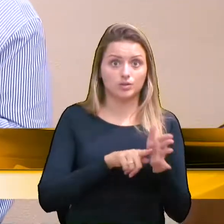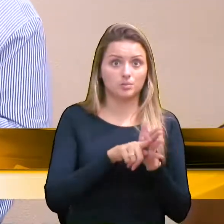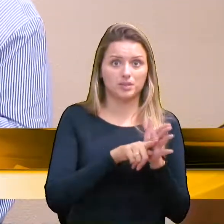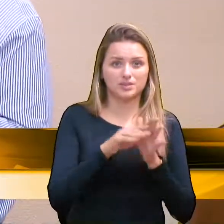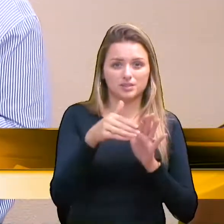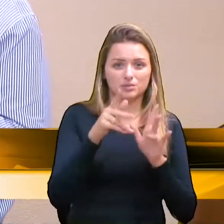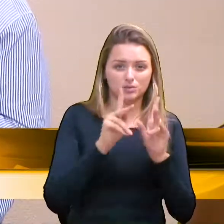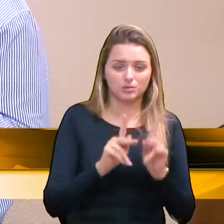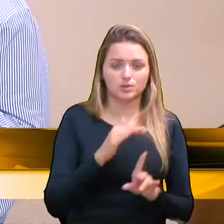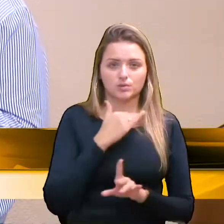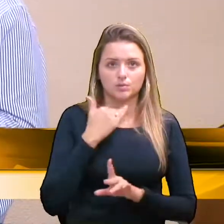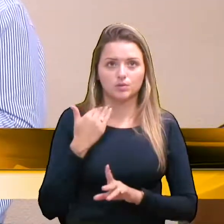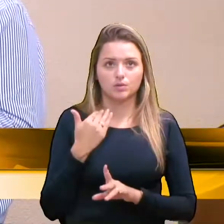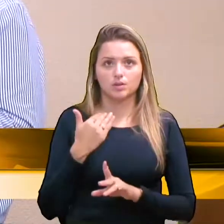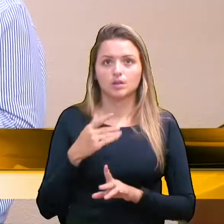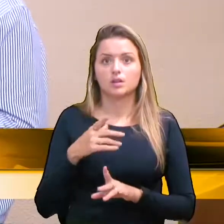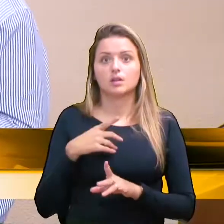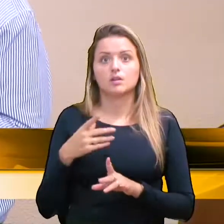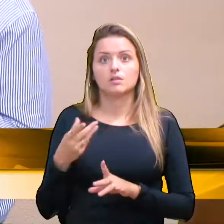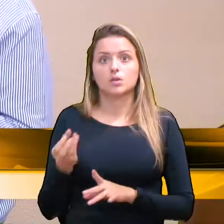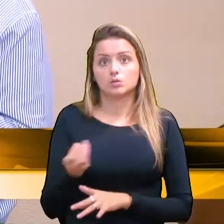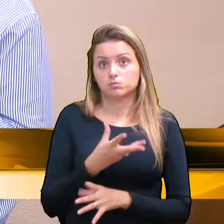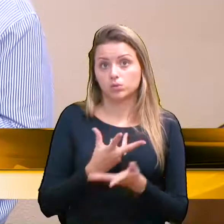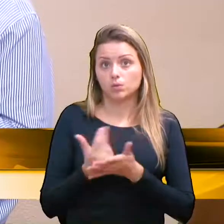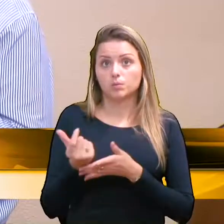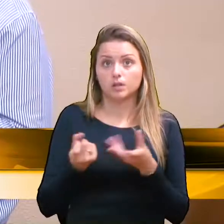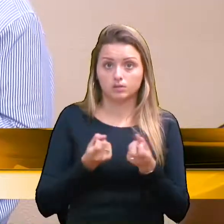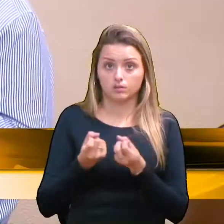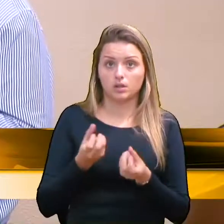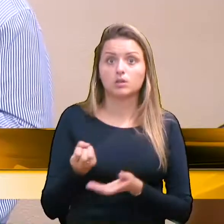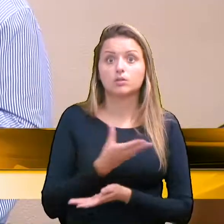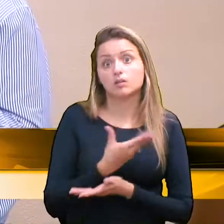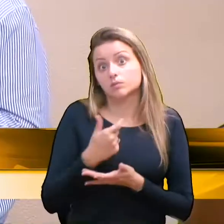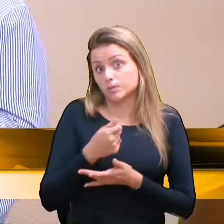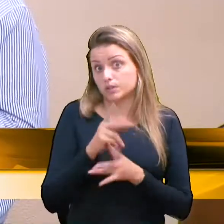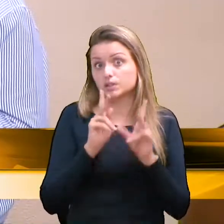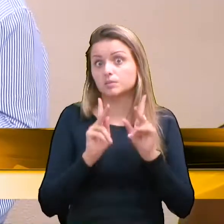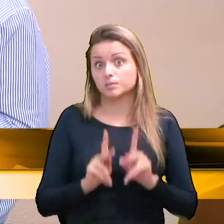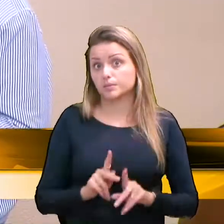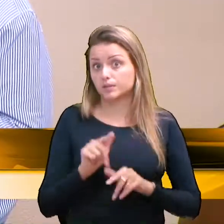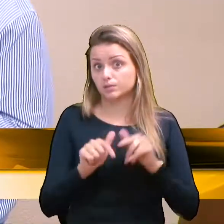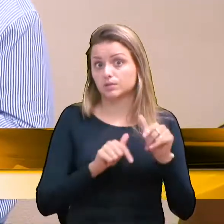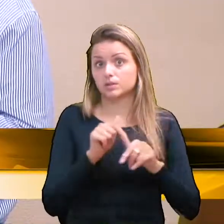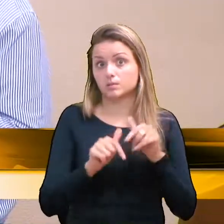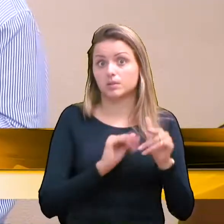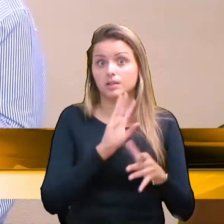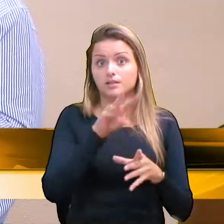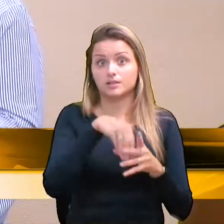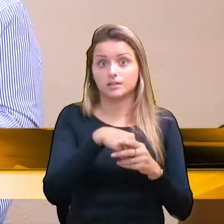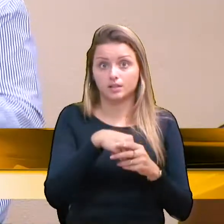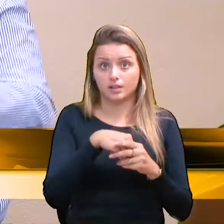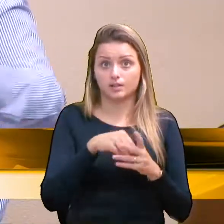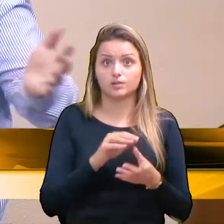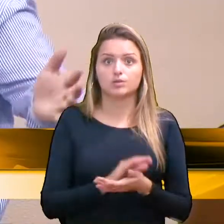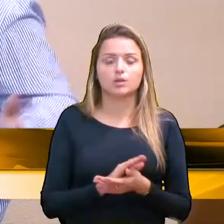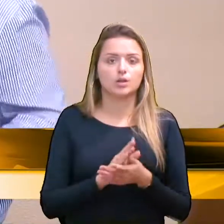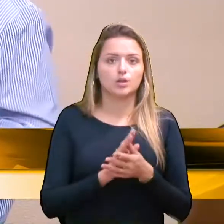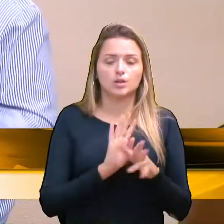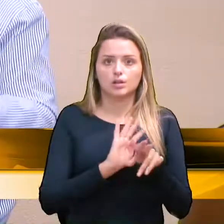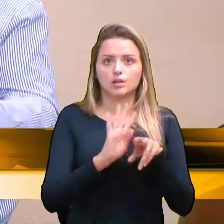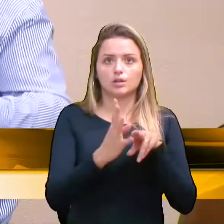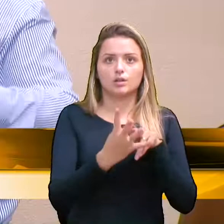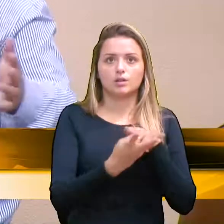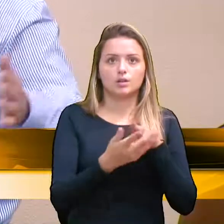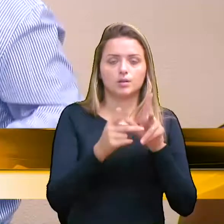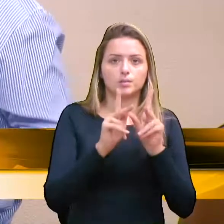foi vindo um carro novo, mas precisa de pessoas lá dentro. Pessoas vão lá, chegam lá, o corpo às